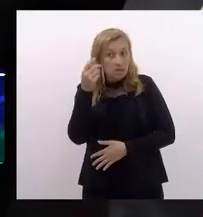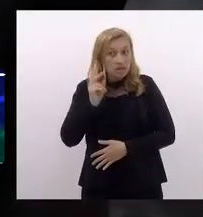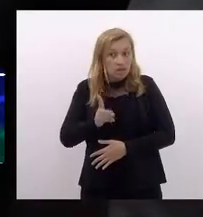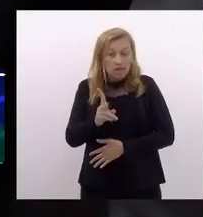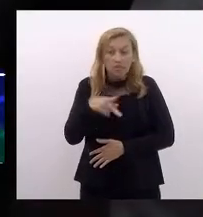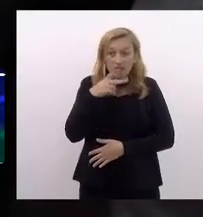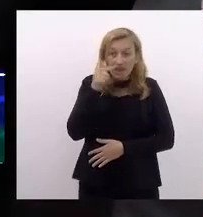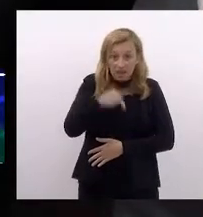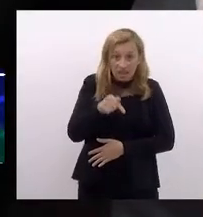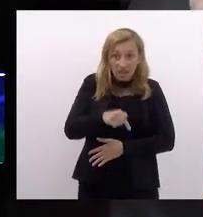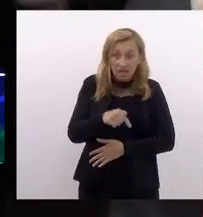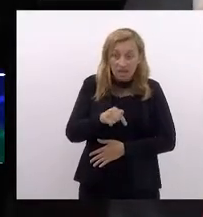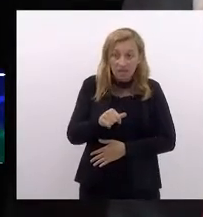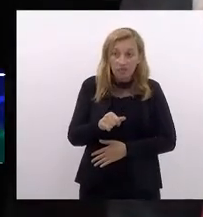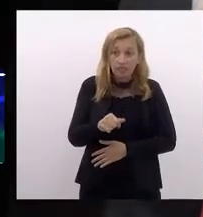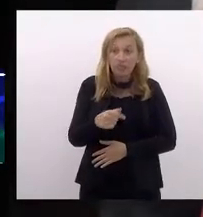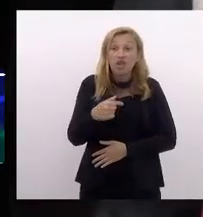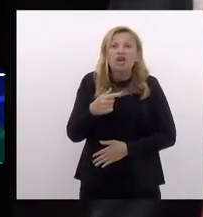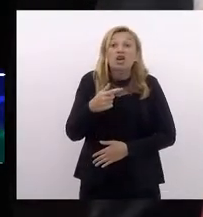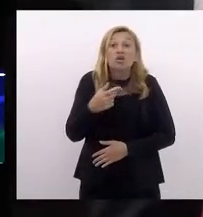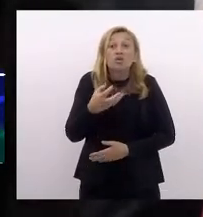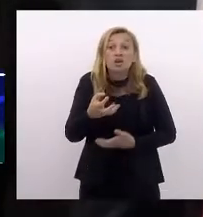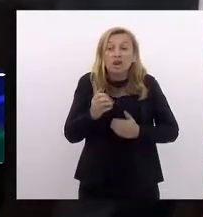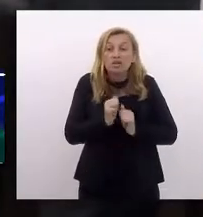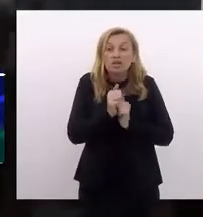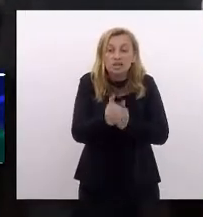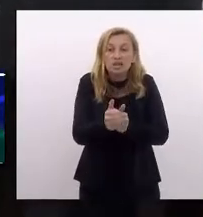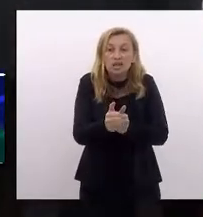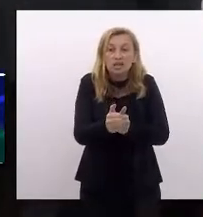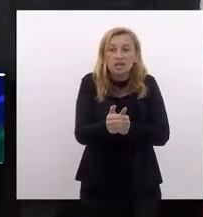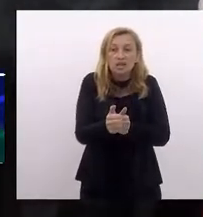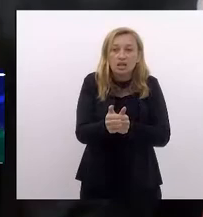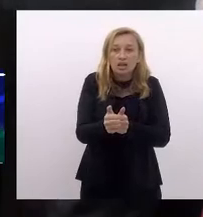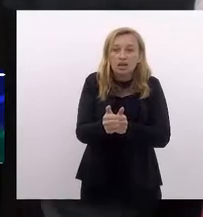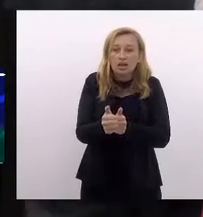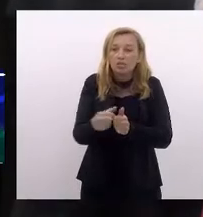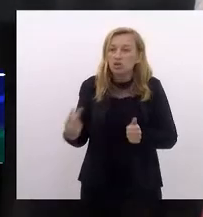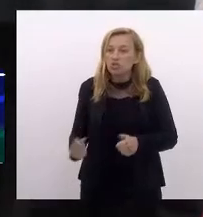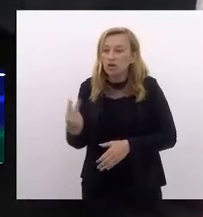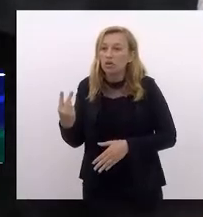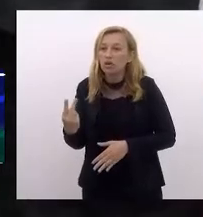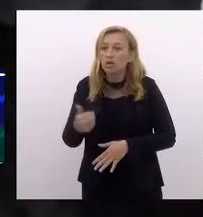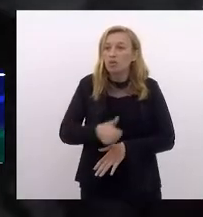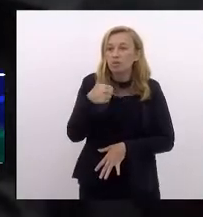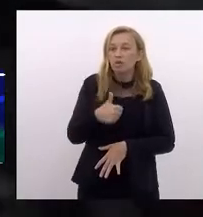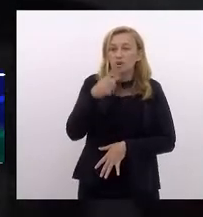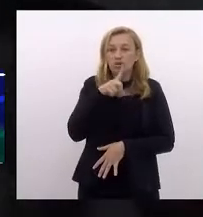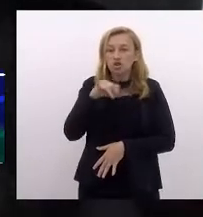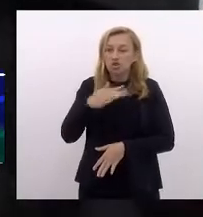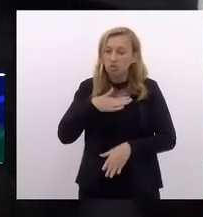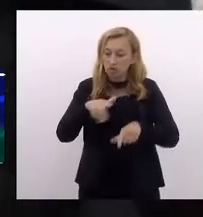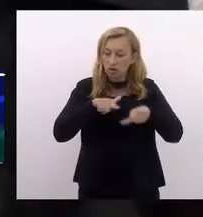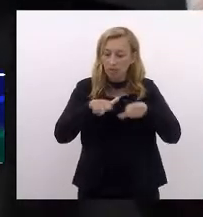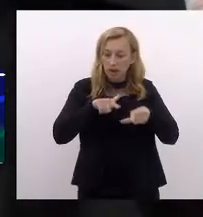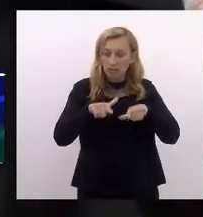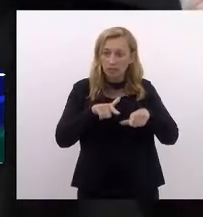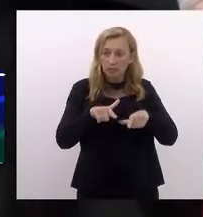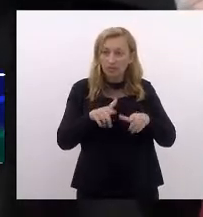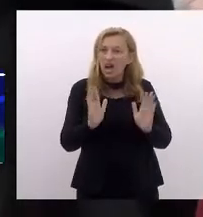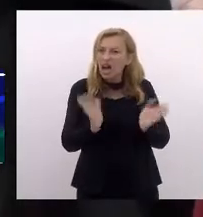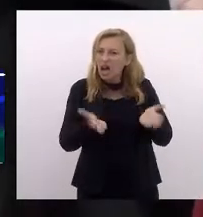deixei claro aqui no plenário eu tento seguir o meu mesmo princípio desde o primeiro dia do meu mandato